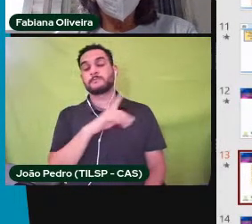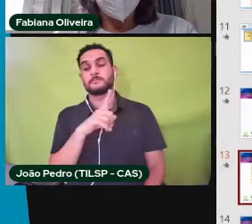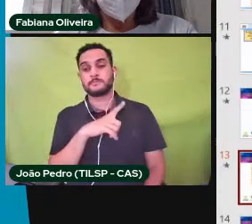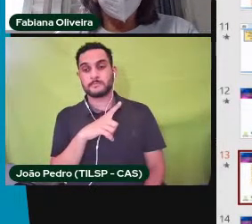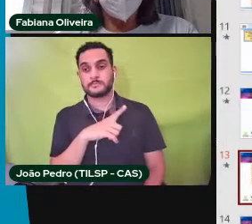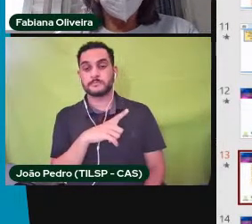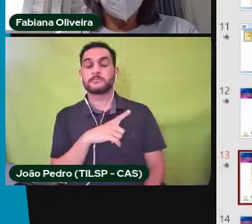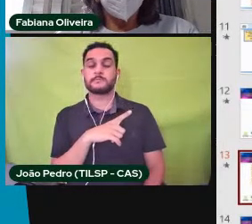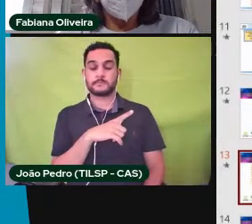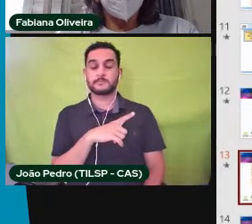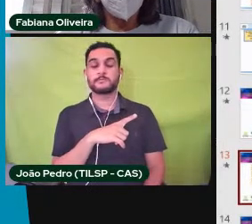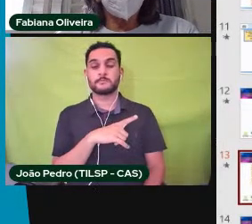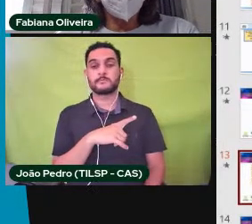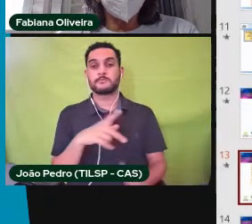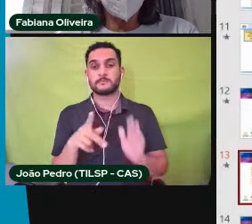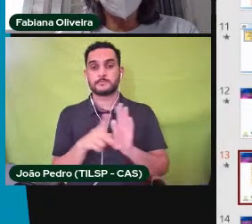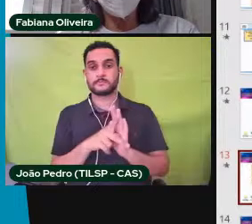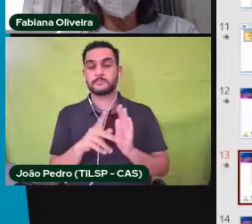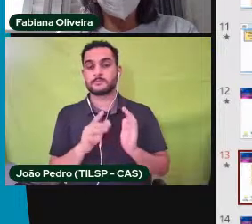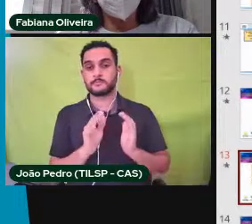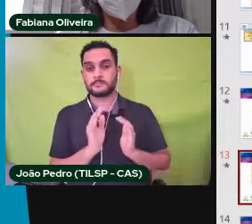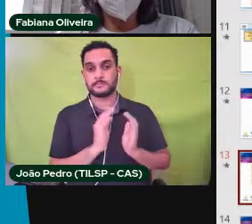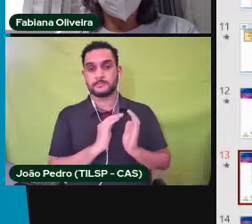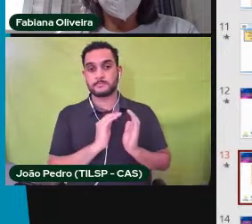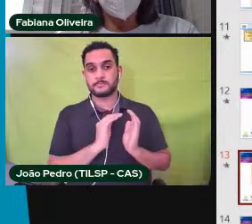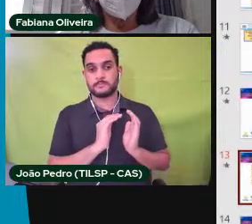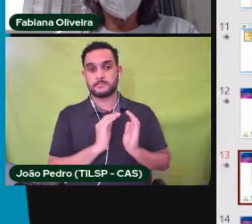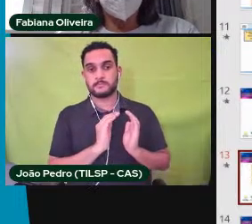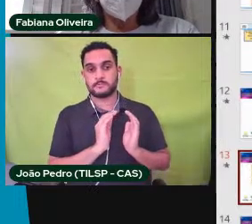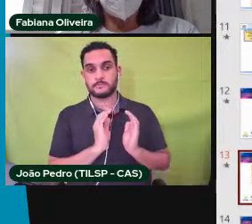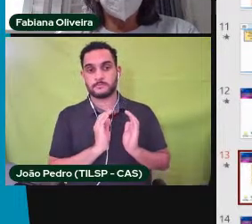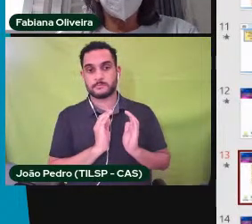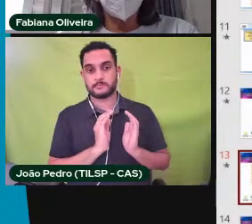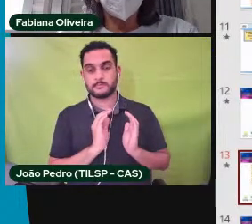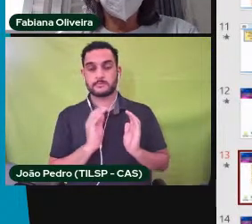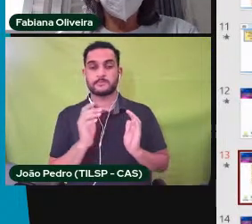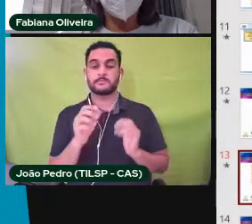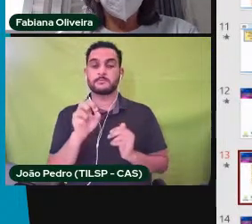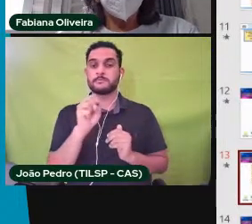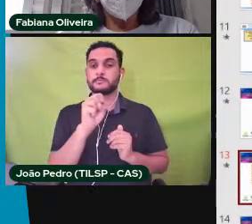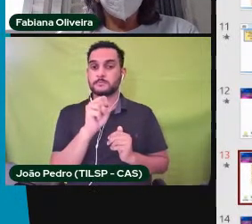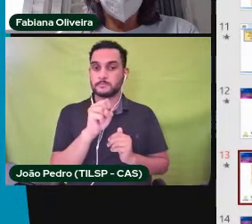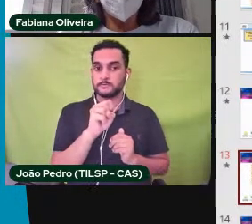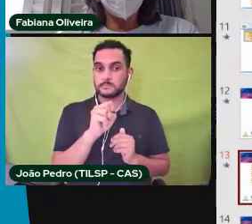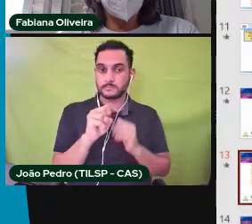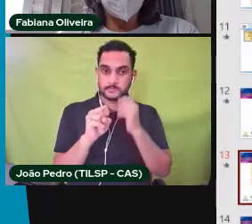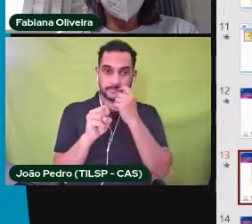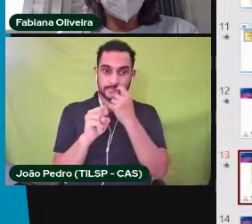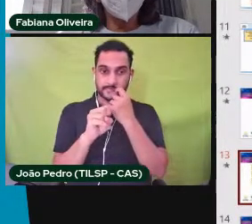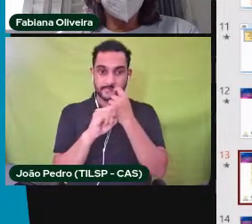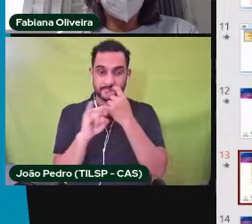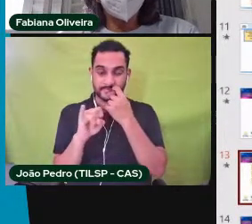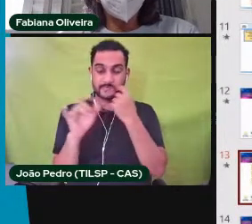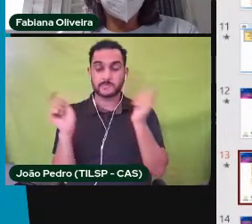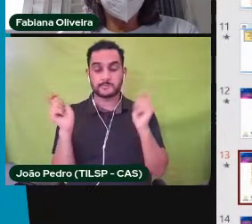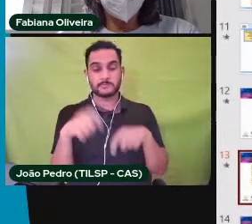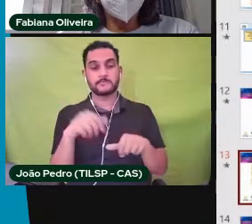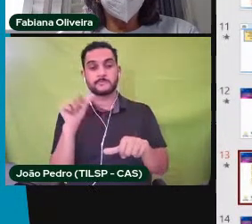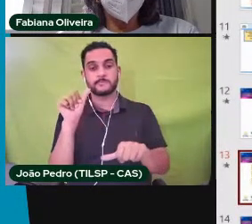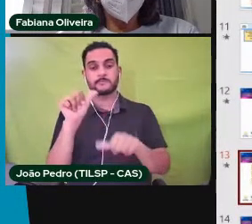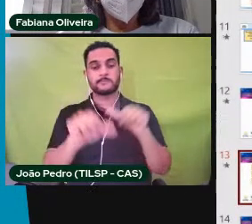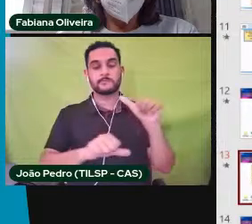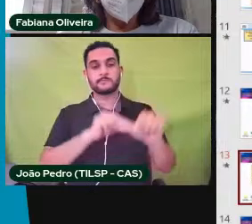APAI, que precisa e quando precisa, ela realmente pode e deve ser transformada.